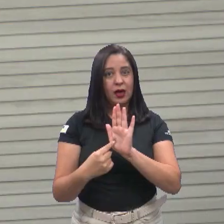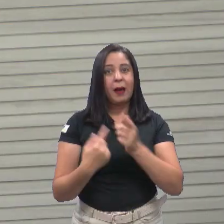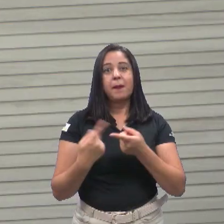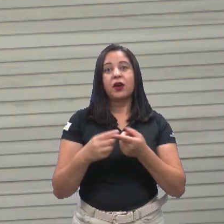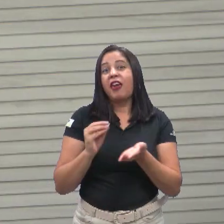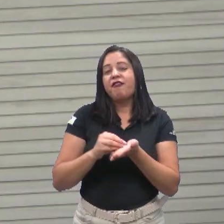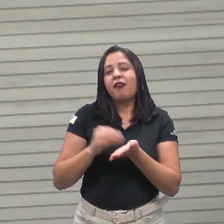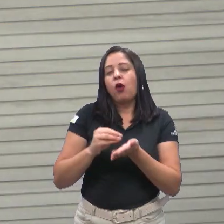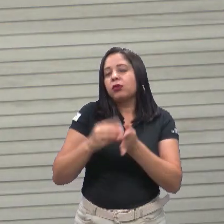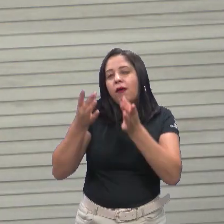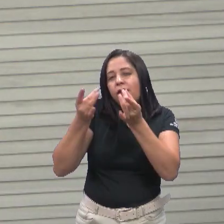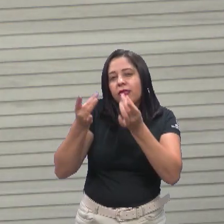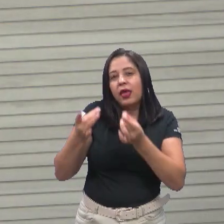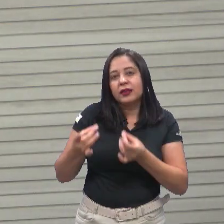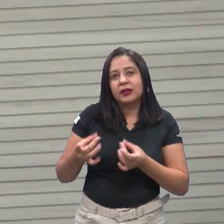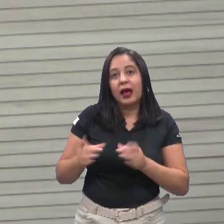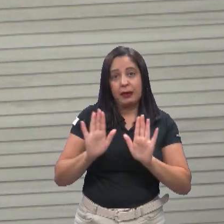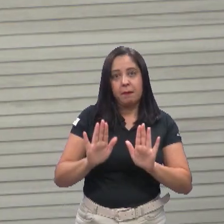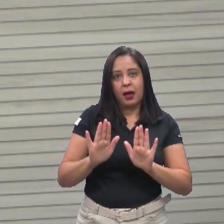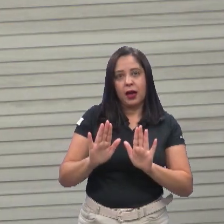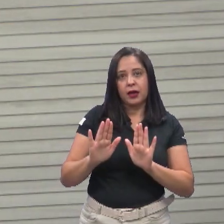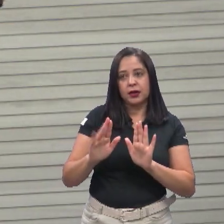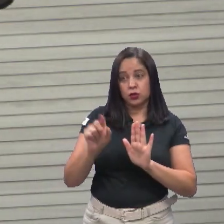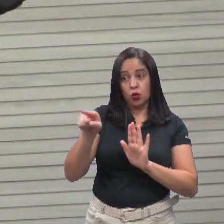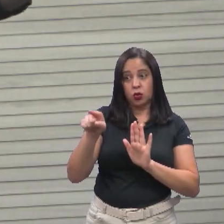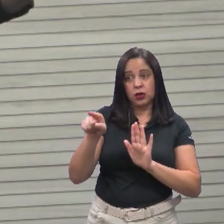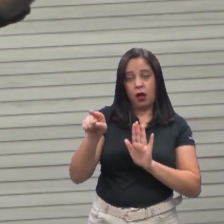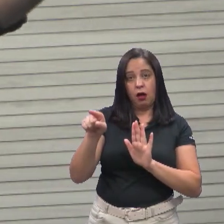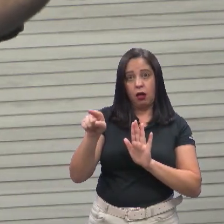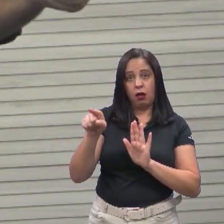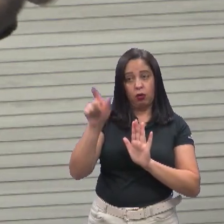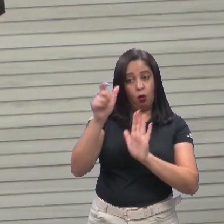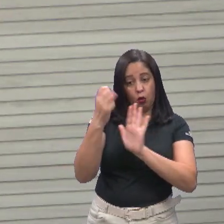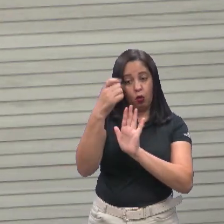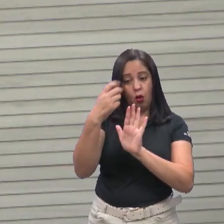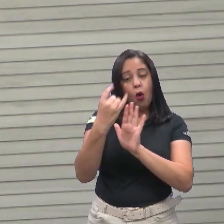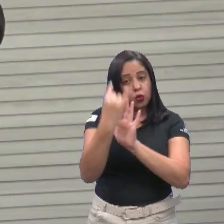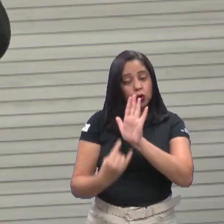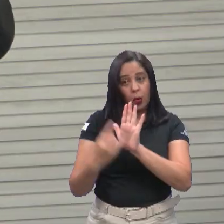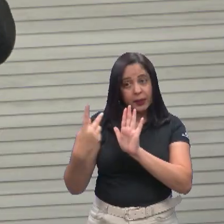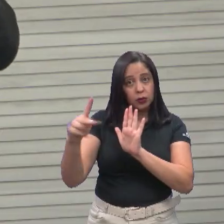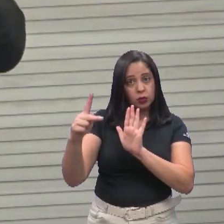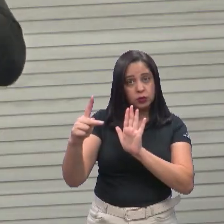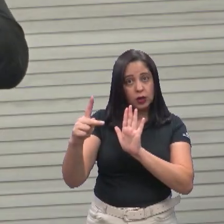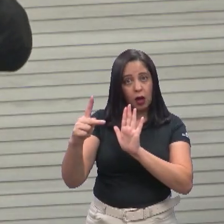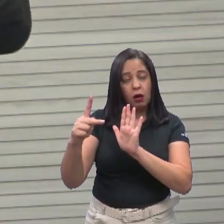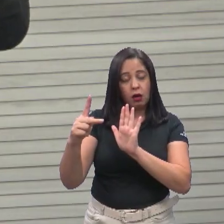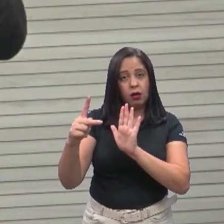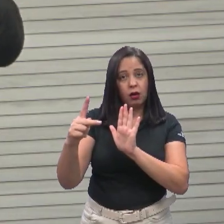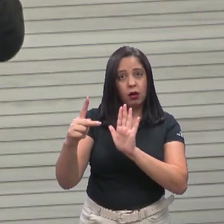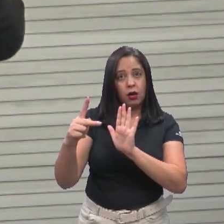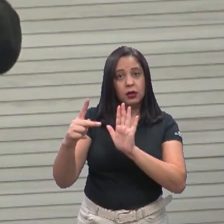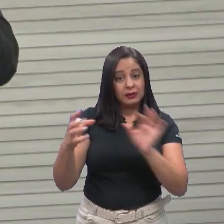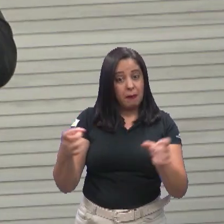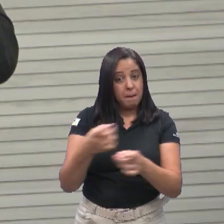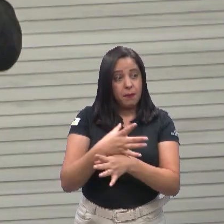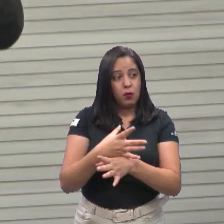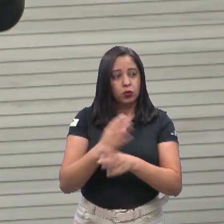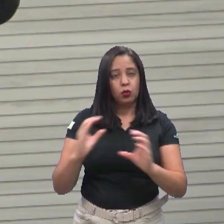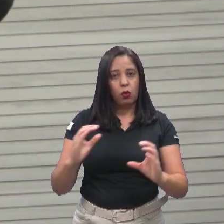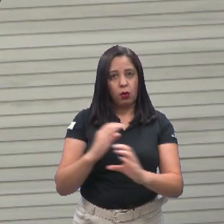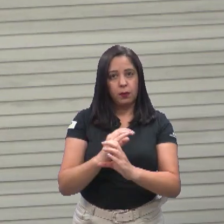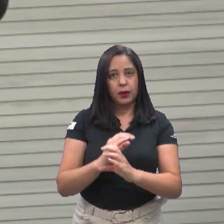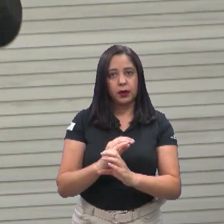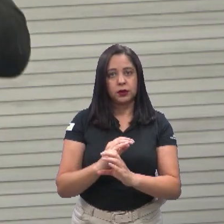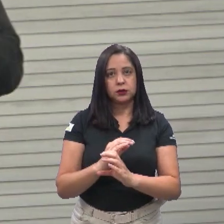alguns detalhes, mas o da Juliana estava bem completo, e é uma resposta que nós queremos e vamos estar cobrando isso da prefeitura.